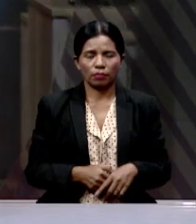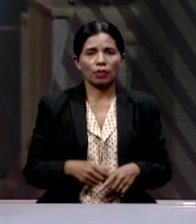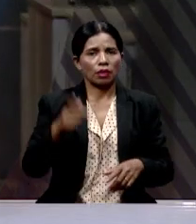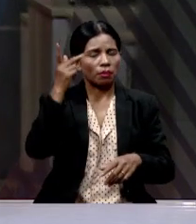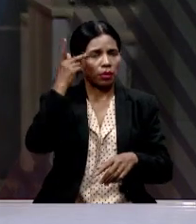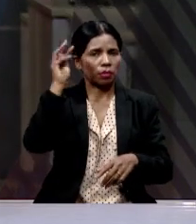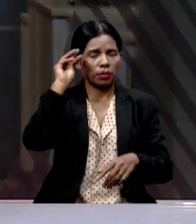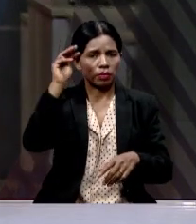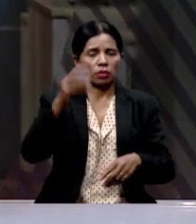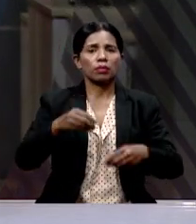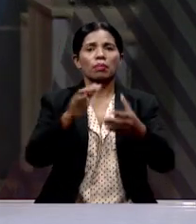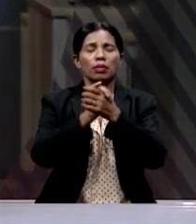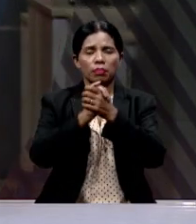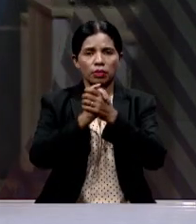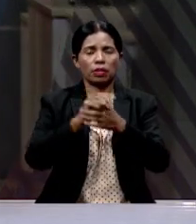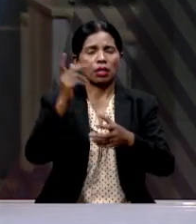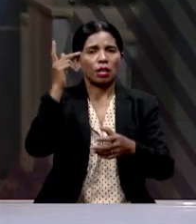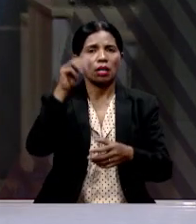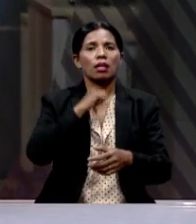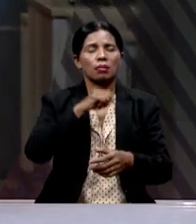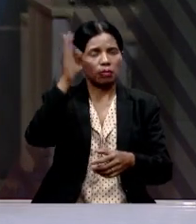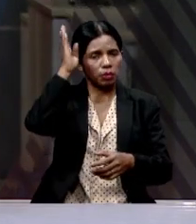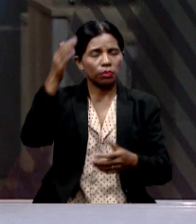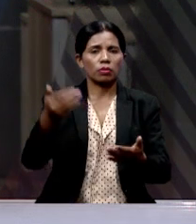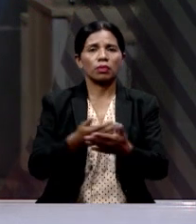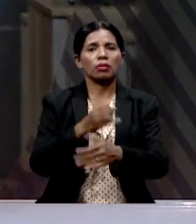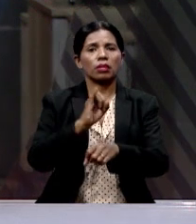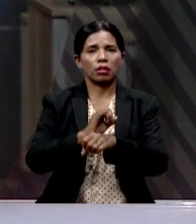primeiro-ministro congratula Bispo Fung de Seze Bokou.